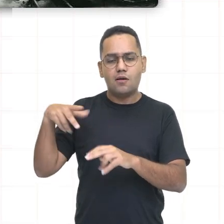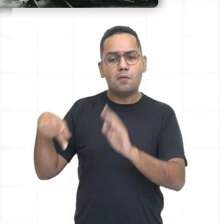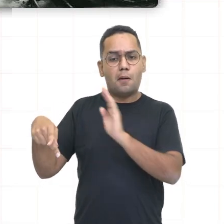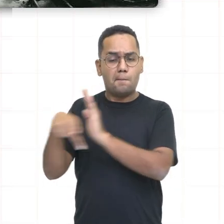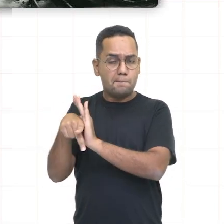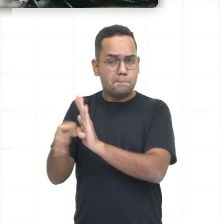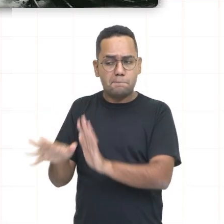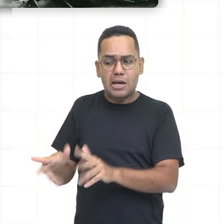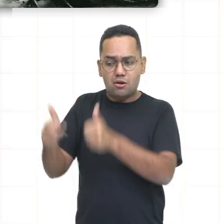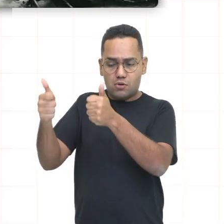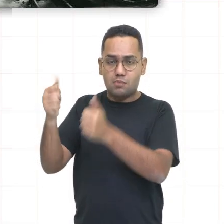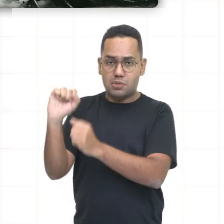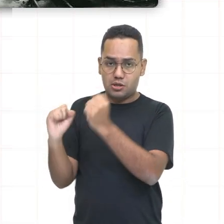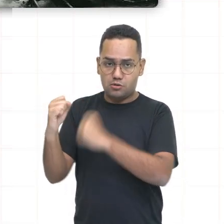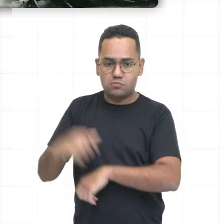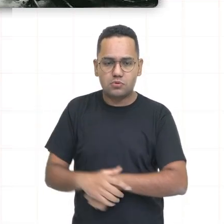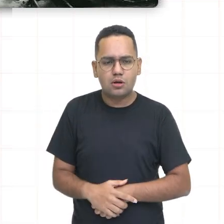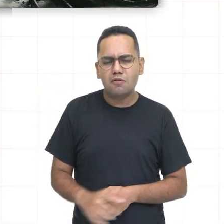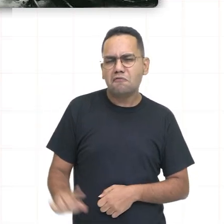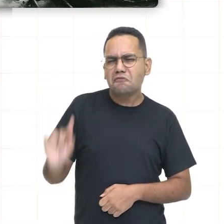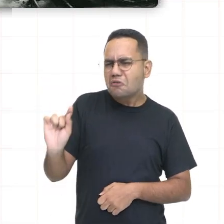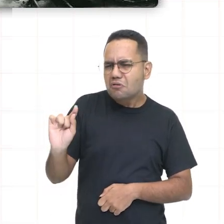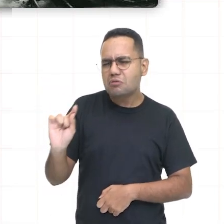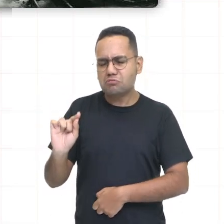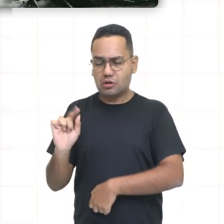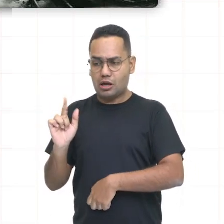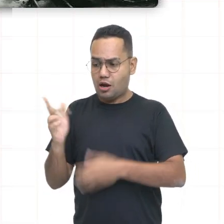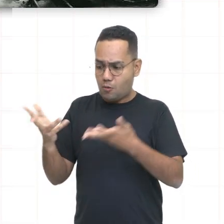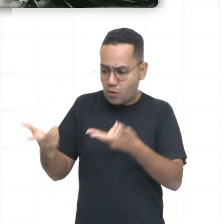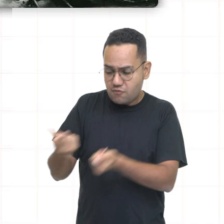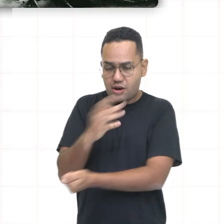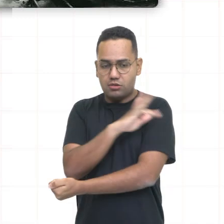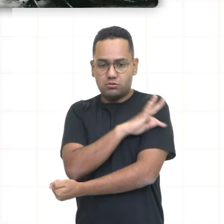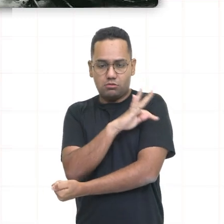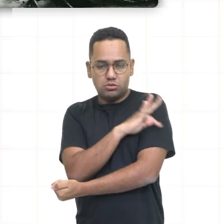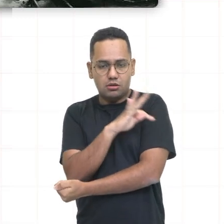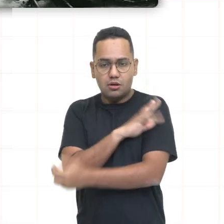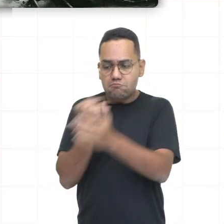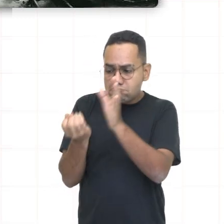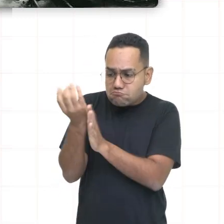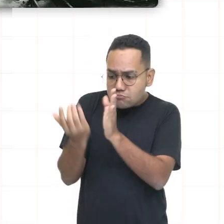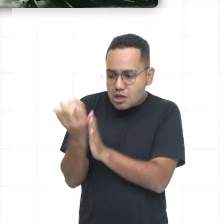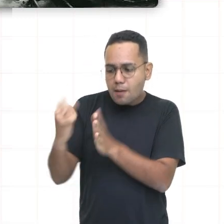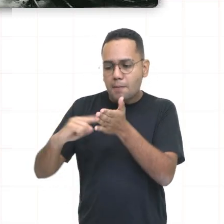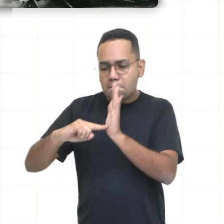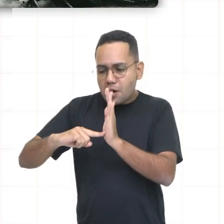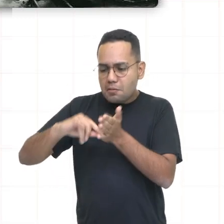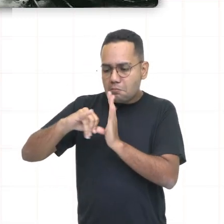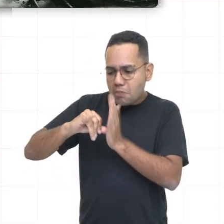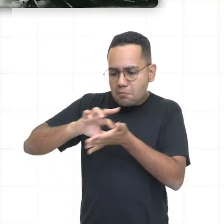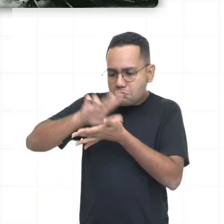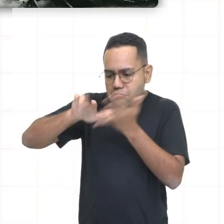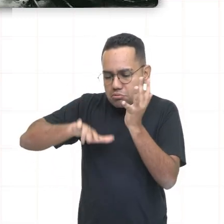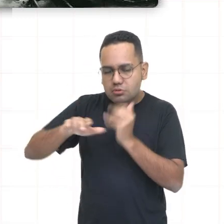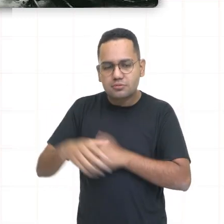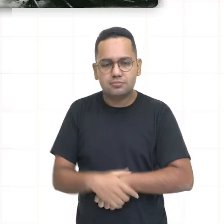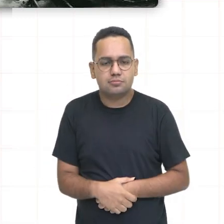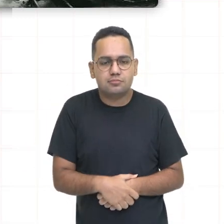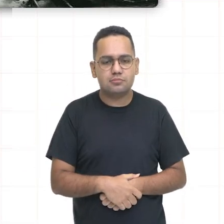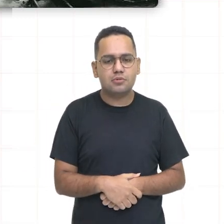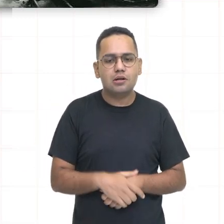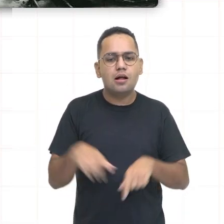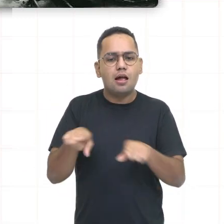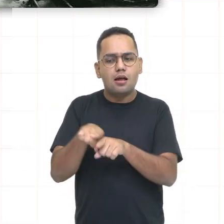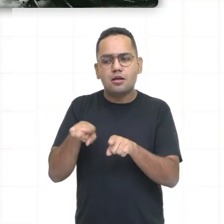na indústria, o aprimoramento de técnicas, o surgimento de máquinas e a introdução de novos meios de